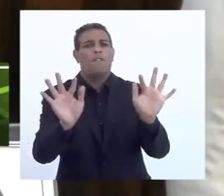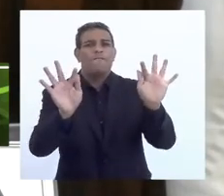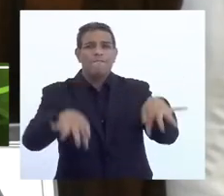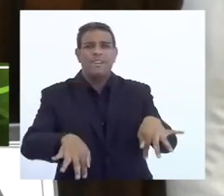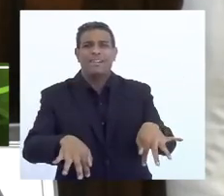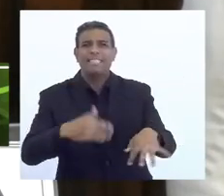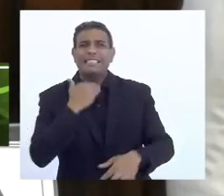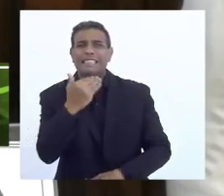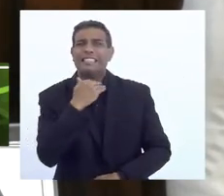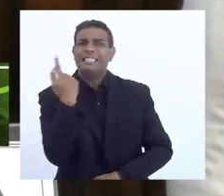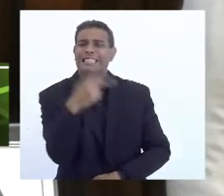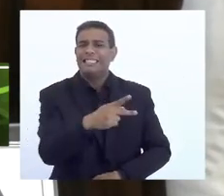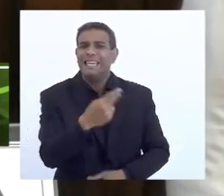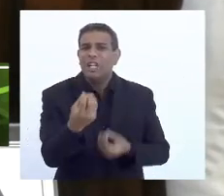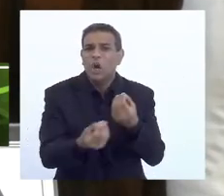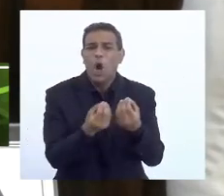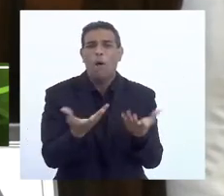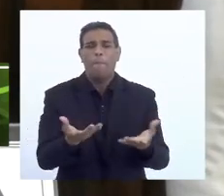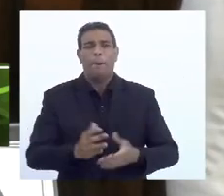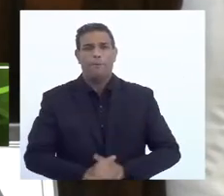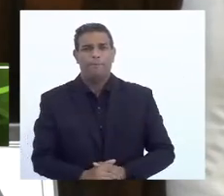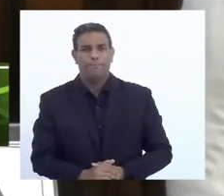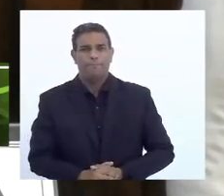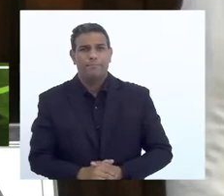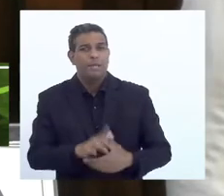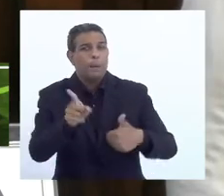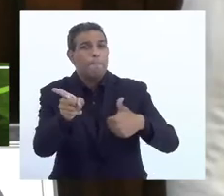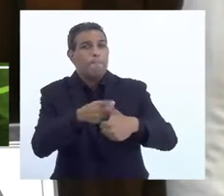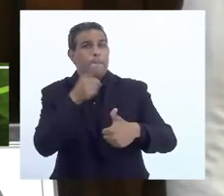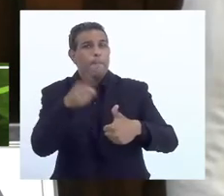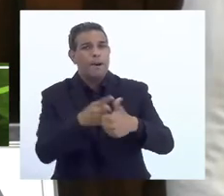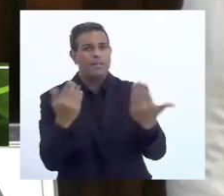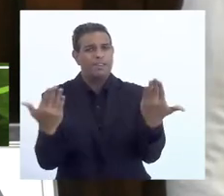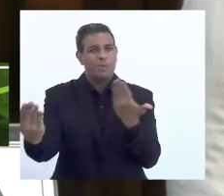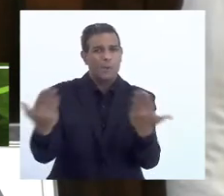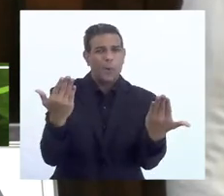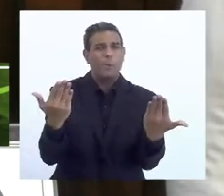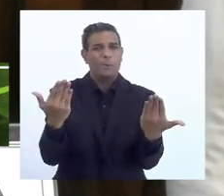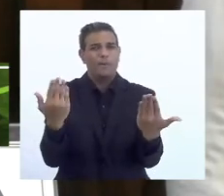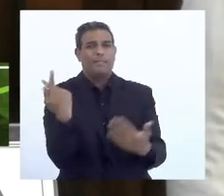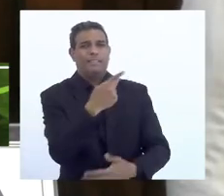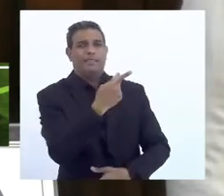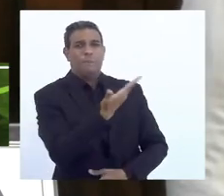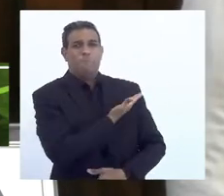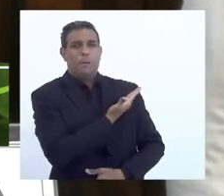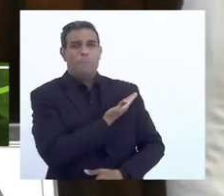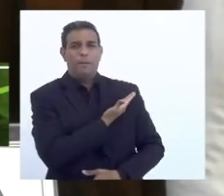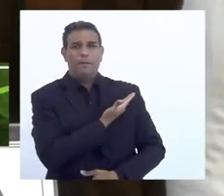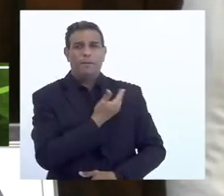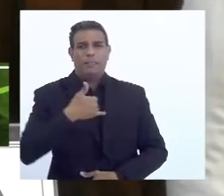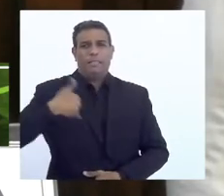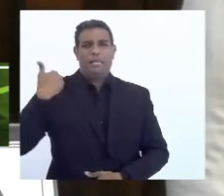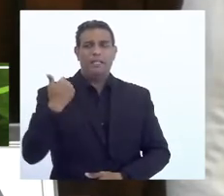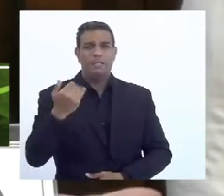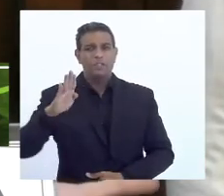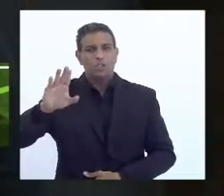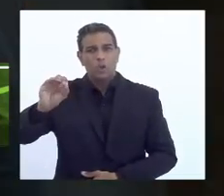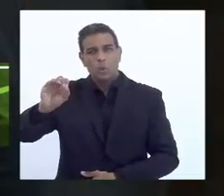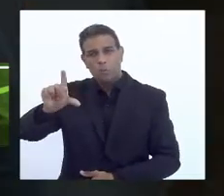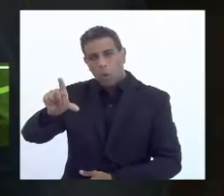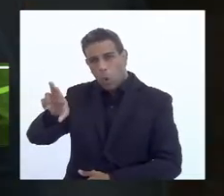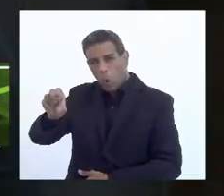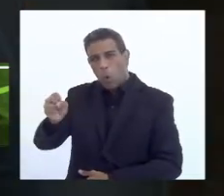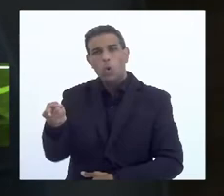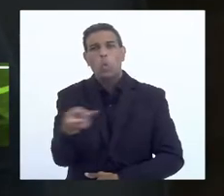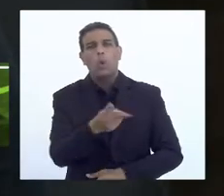ela é impossibilitada de falar. Né? Foi a primeira vez que compararam com um companheiro meu da mesma idade que eu, que é o Boulos, e disseram, qual é a diferença